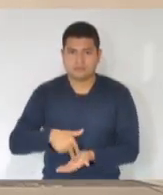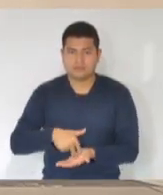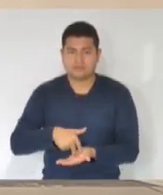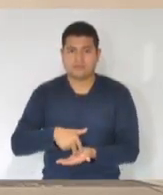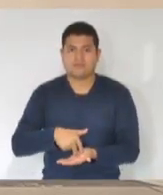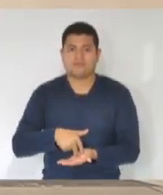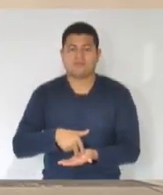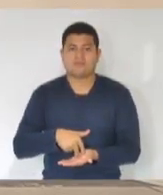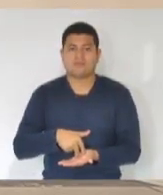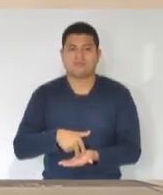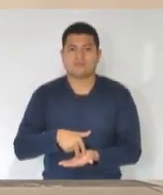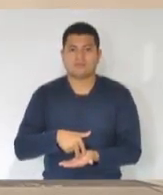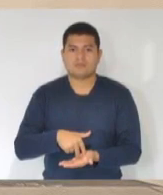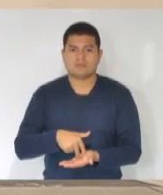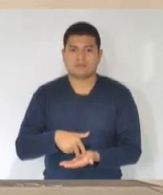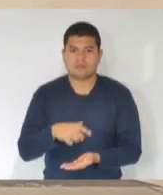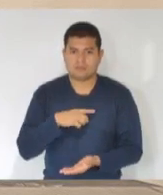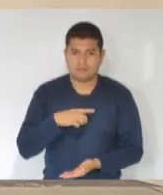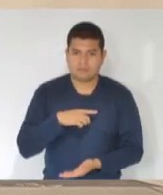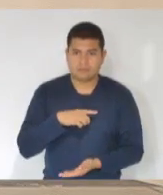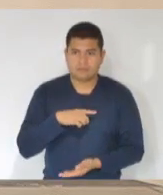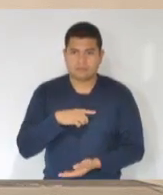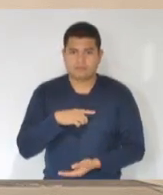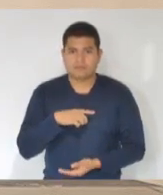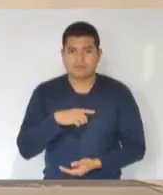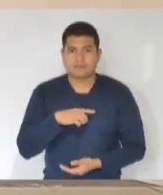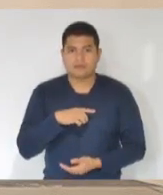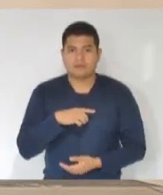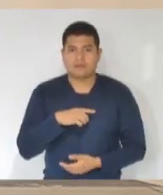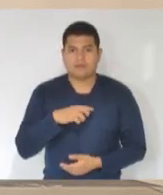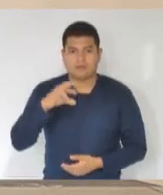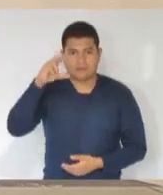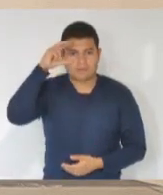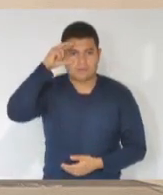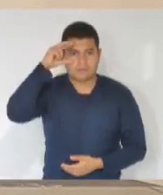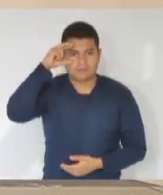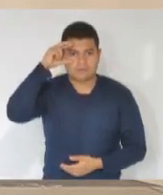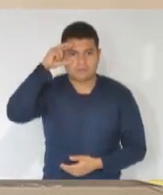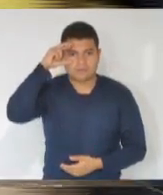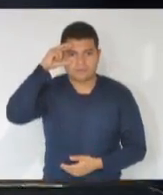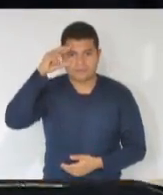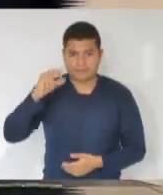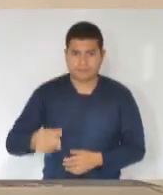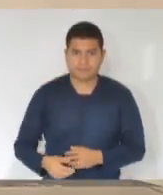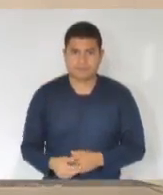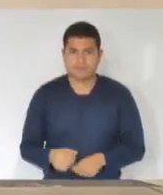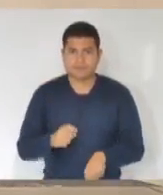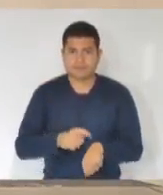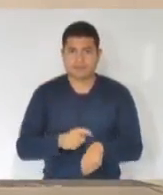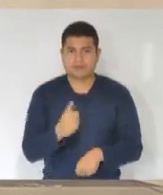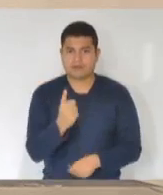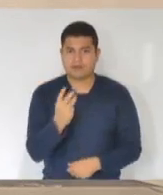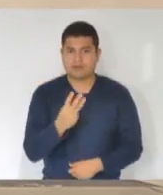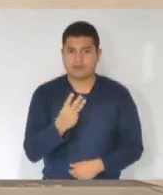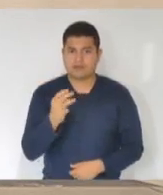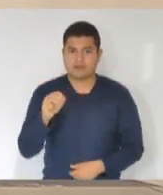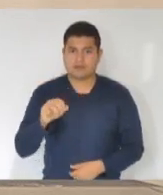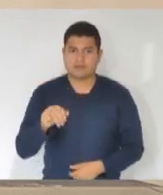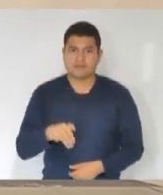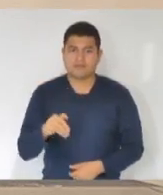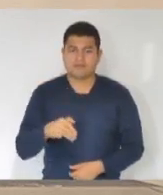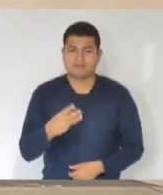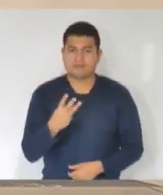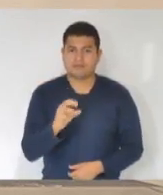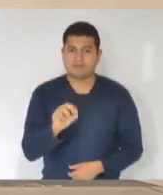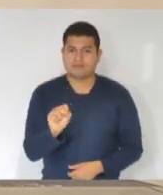palavra o deputado Ricardo Alba, por até 13 minutos e 30